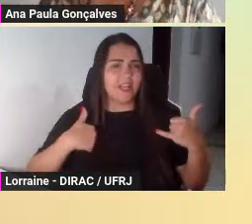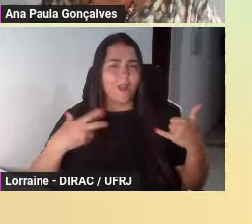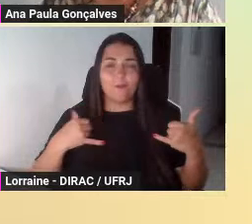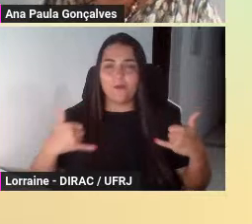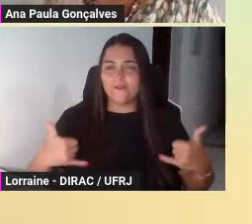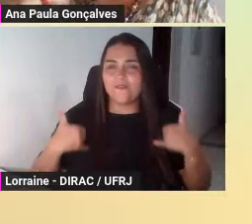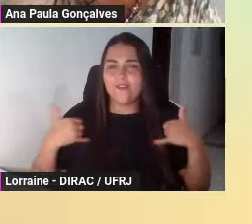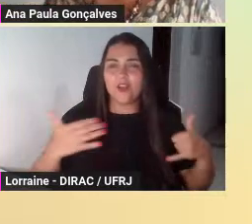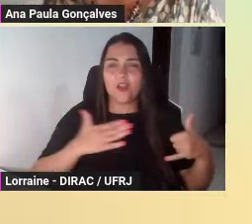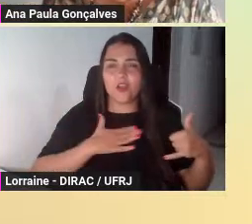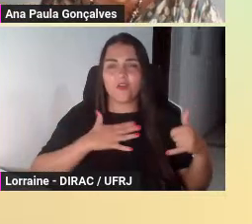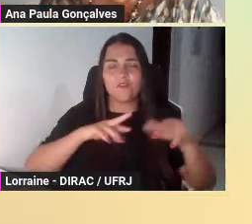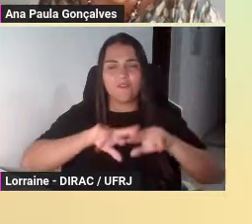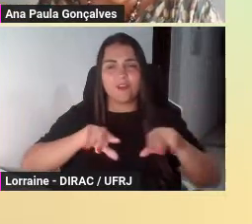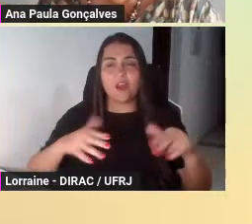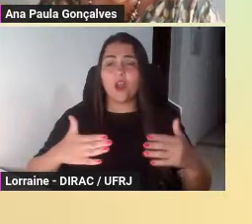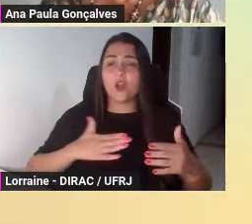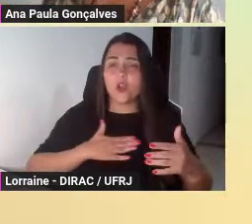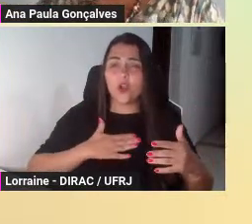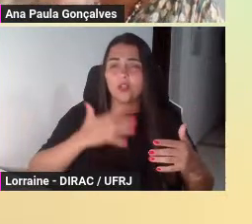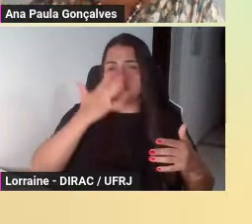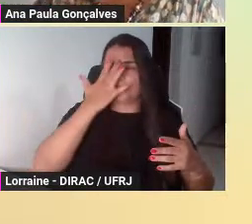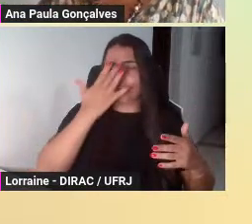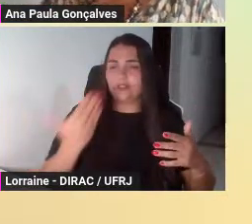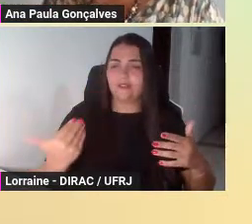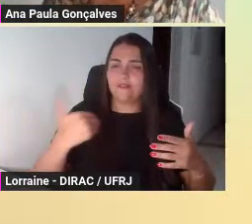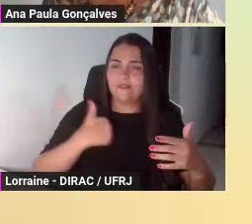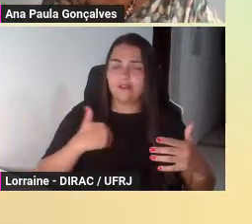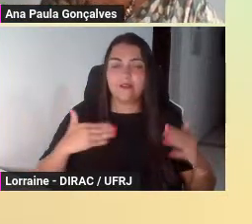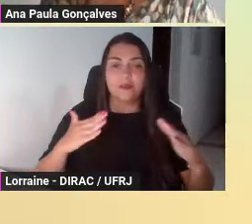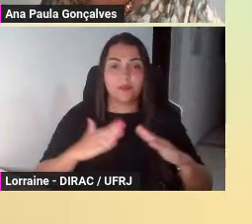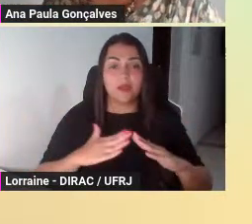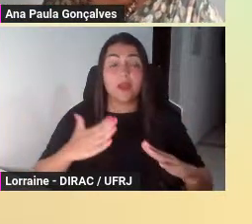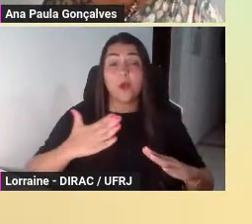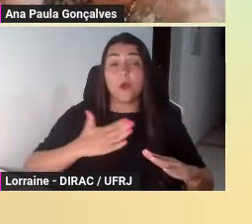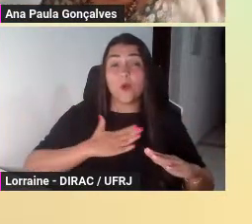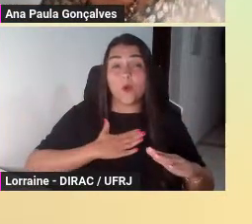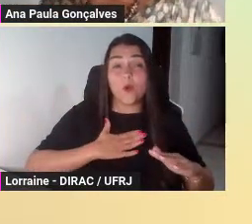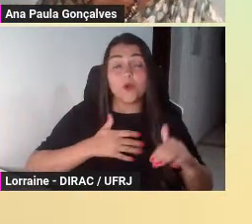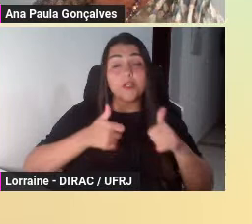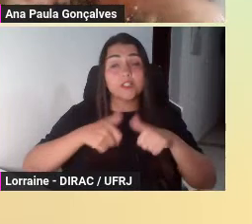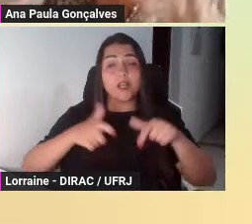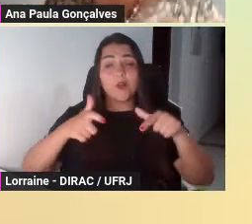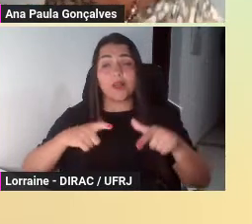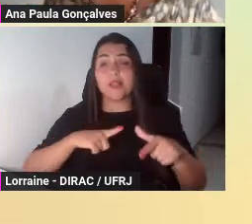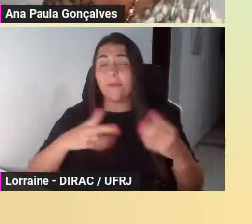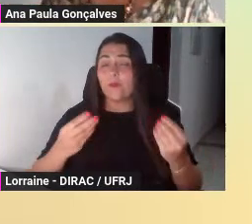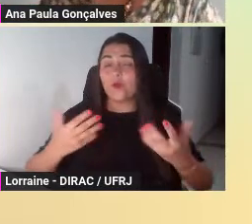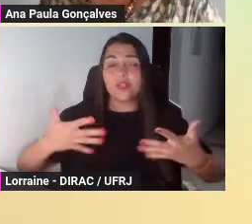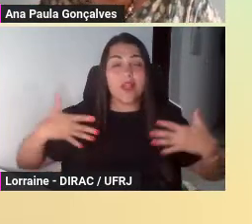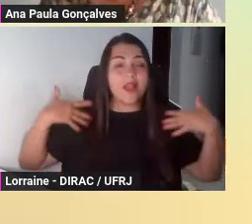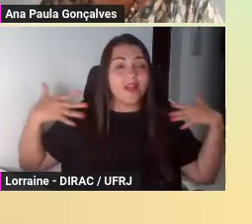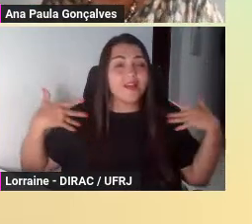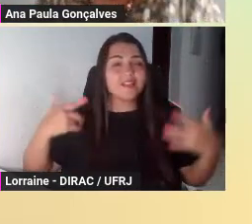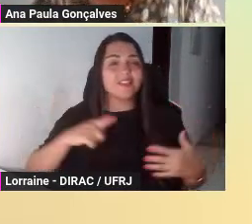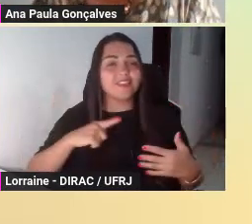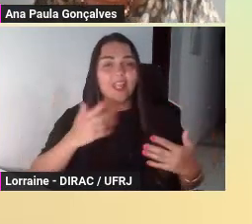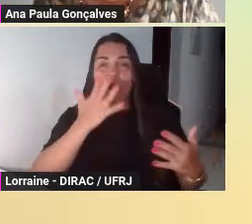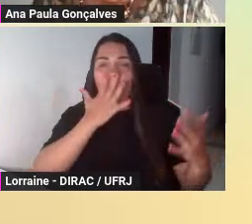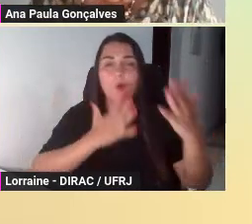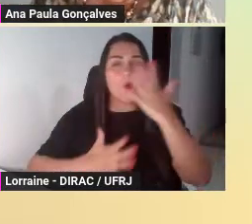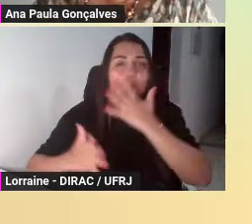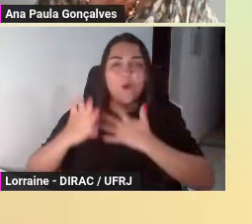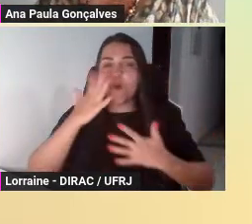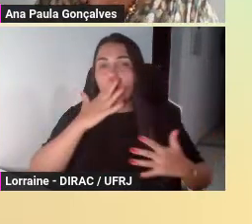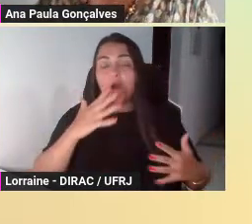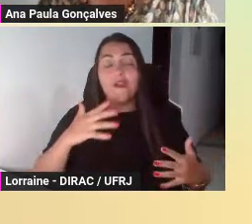festiva, eu sou uma pessoa que eu gosto de receber pessoas na minha casa, eu gosto de estar em lugares que tenha bastante alegria, que tenha bastante cor. E a minha festa preferida